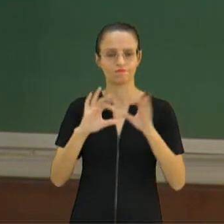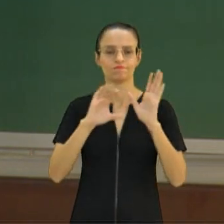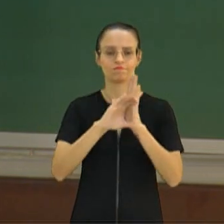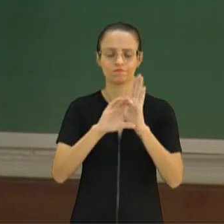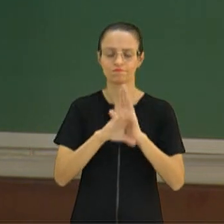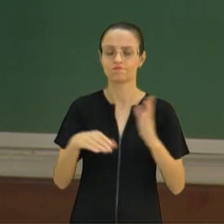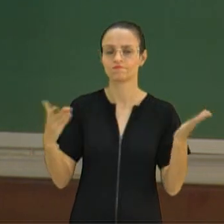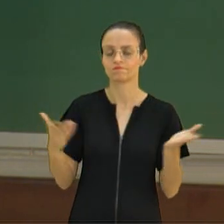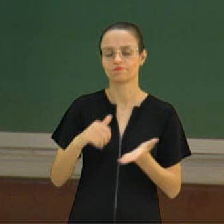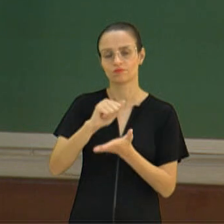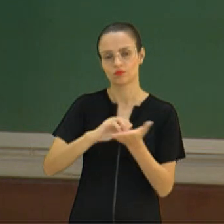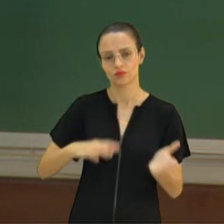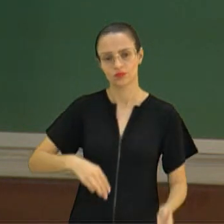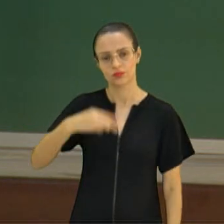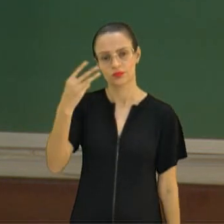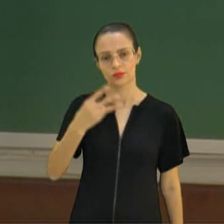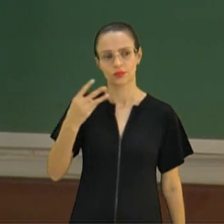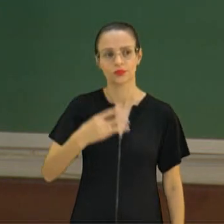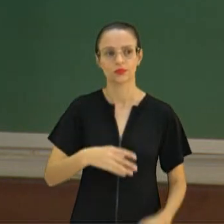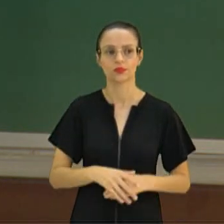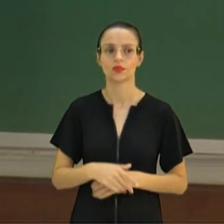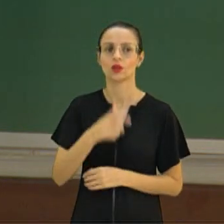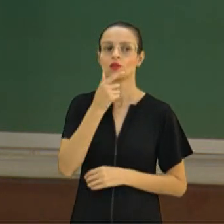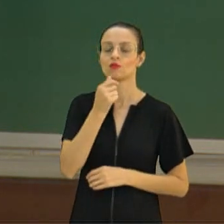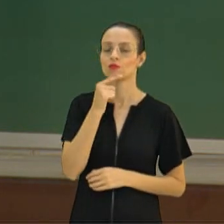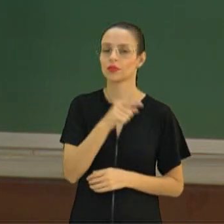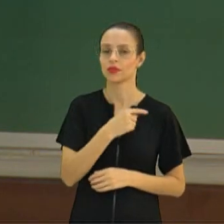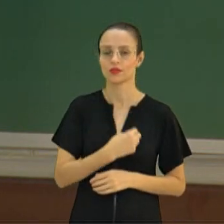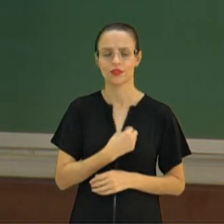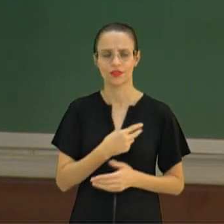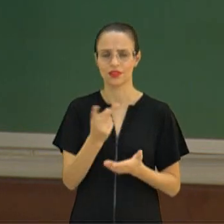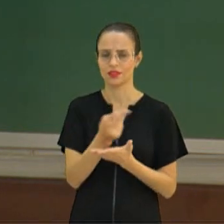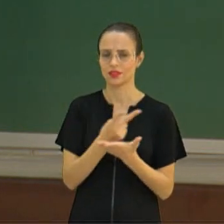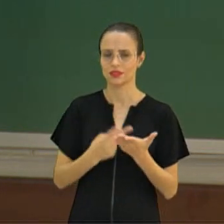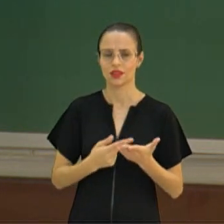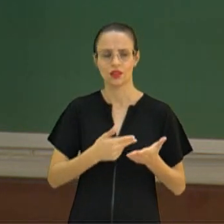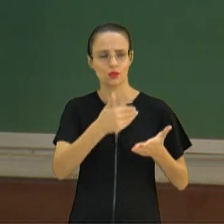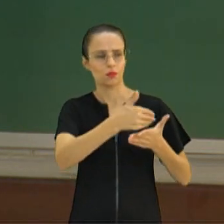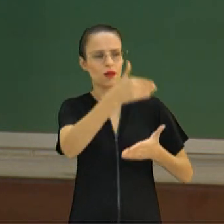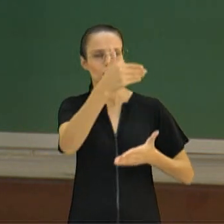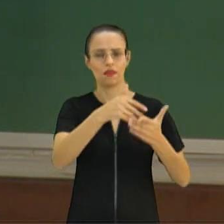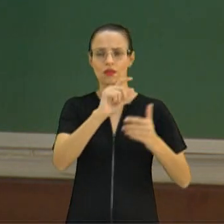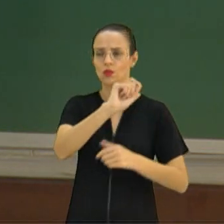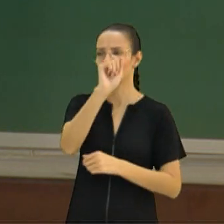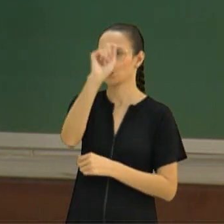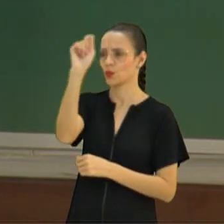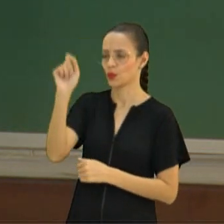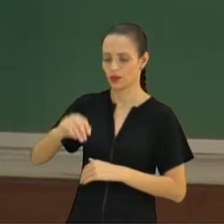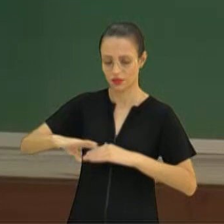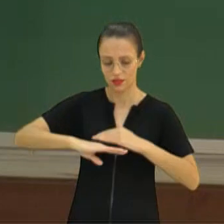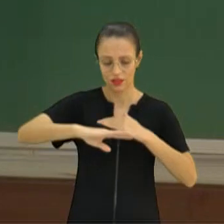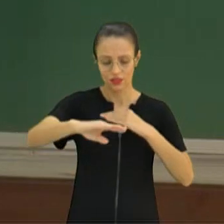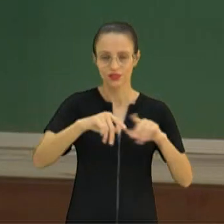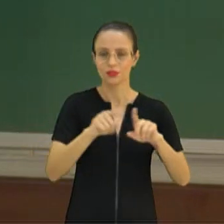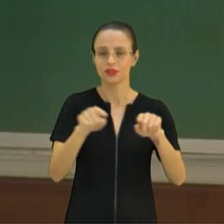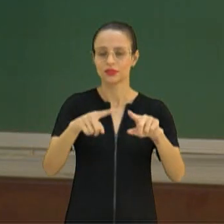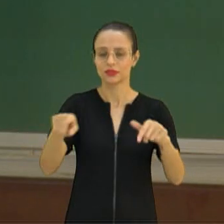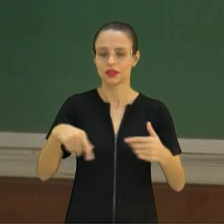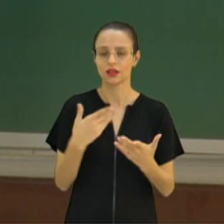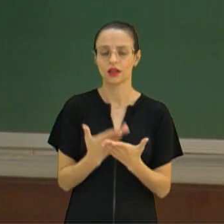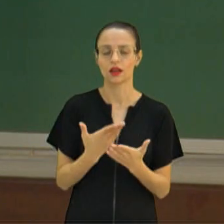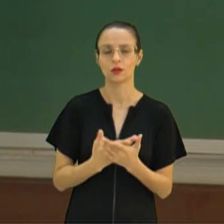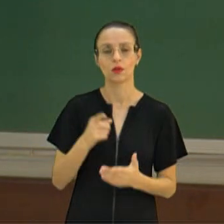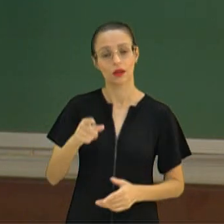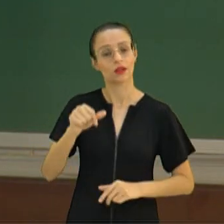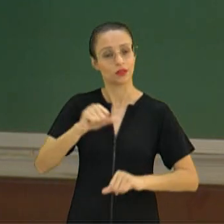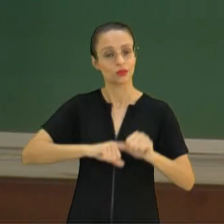um exercício número 3. O menino que vivia desenhando nas paredes de casa, nas calçadas e salas de aula,